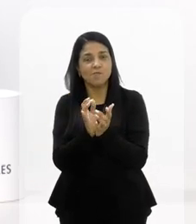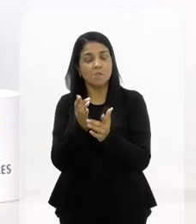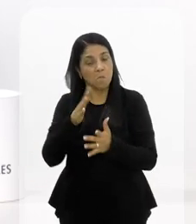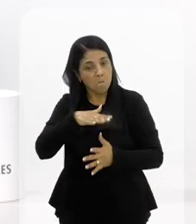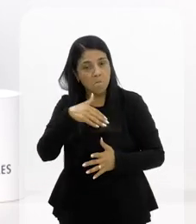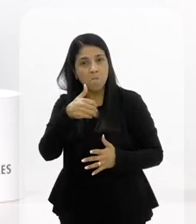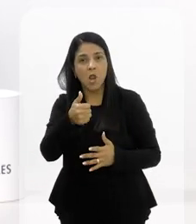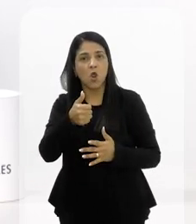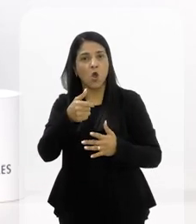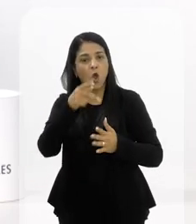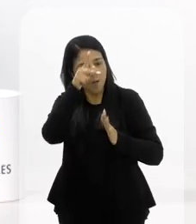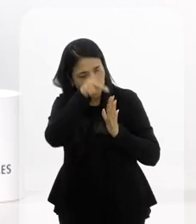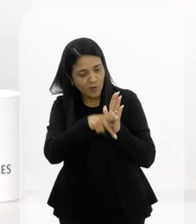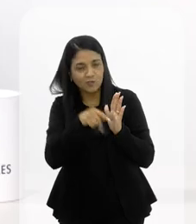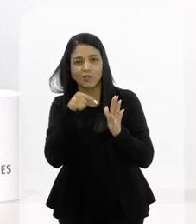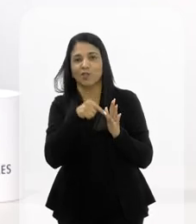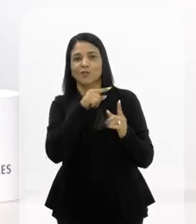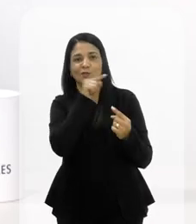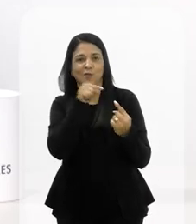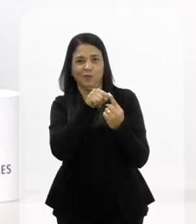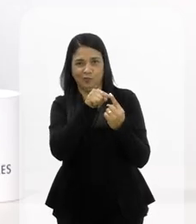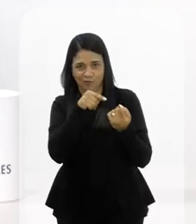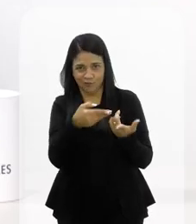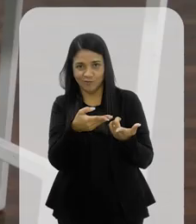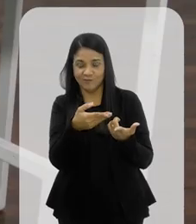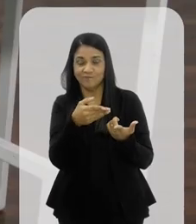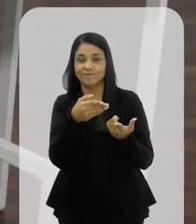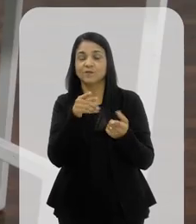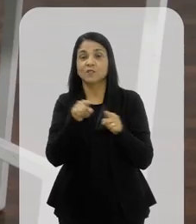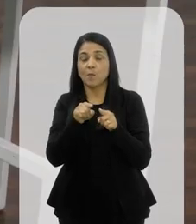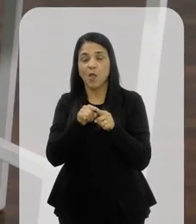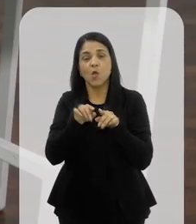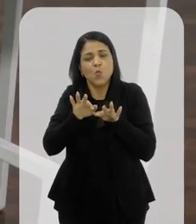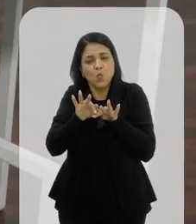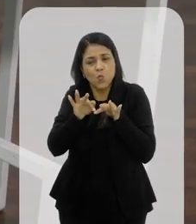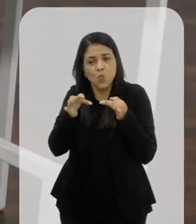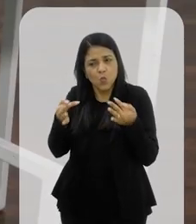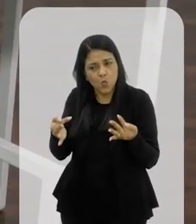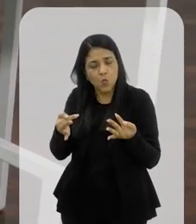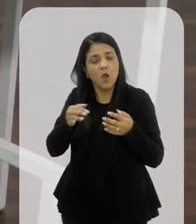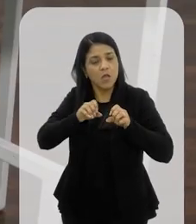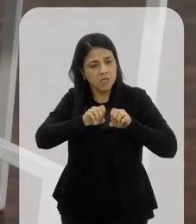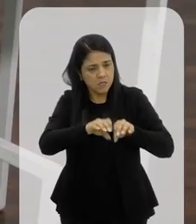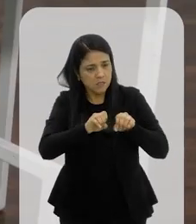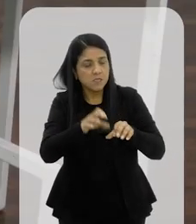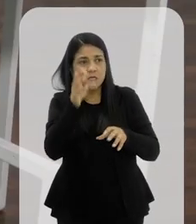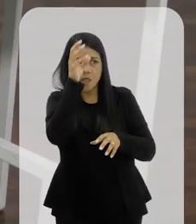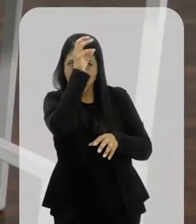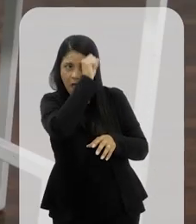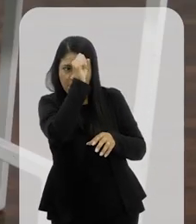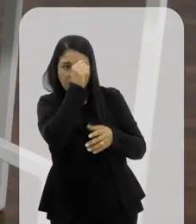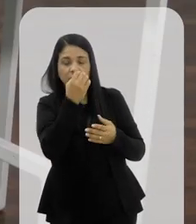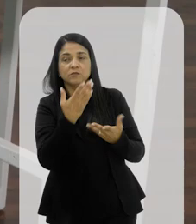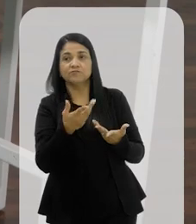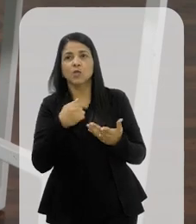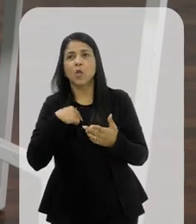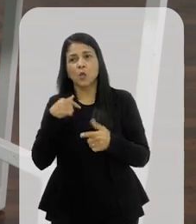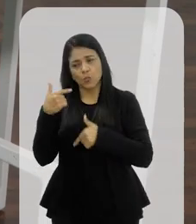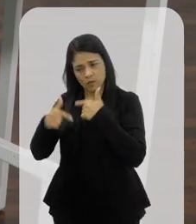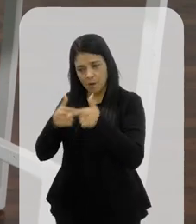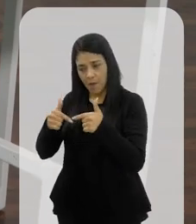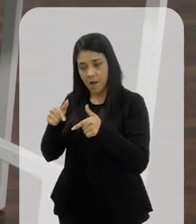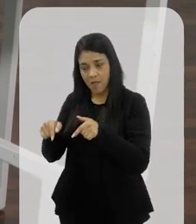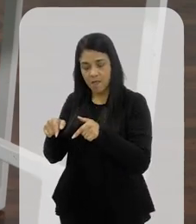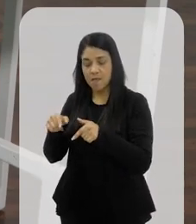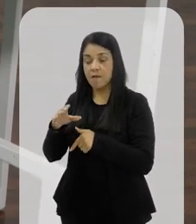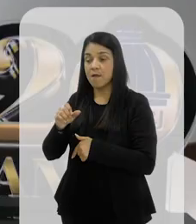fazer render o melhor pelo bem do projeto né uma dose de humildade também que você tanto você ensina como você aprende né eu trabalhei por exemplo